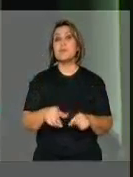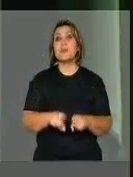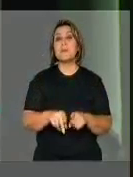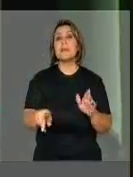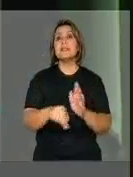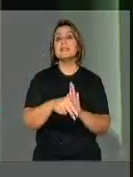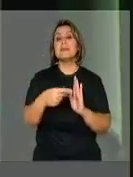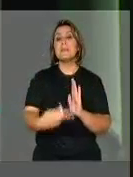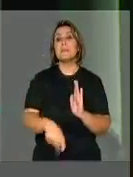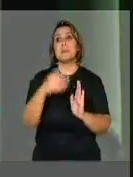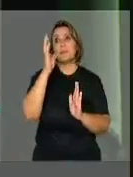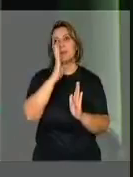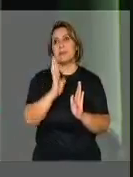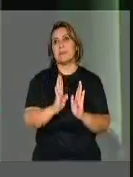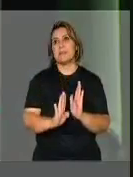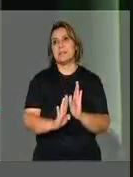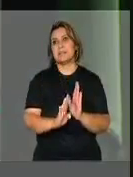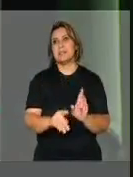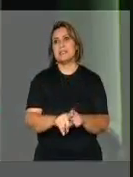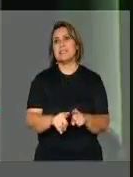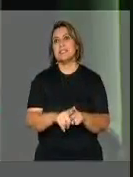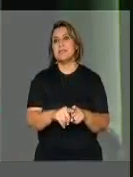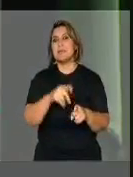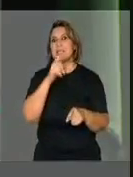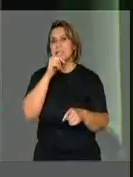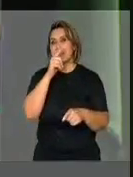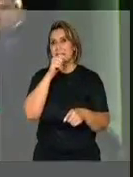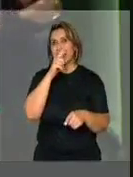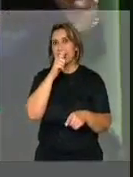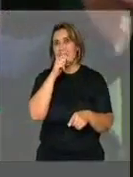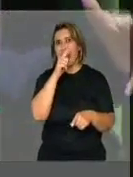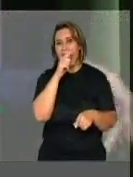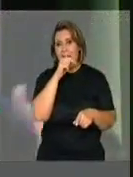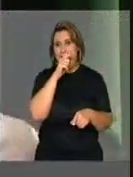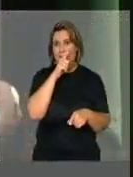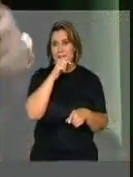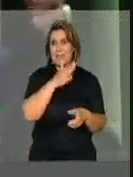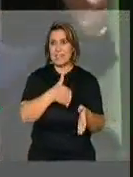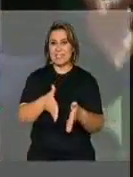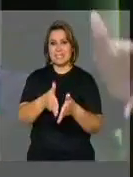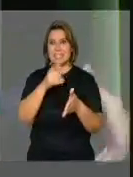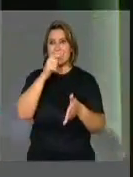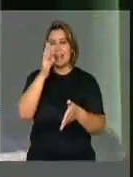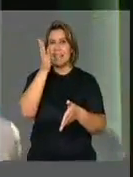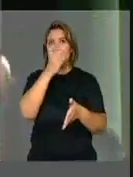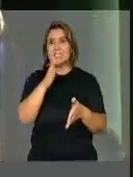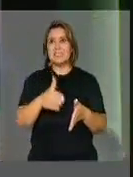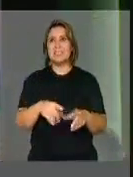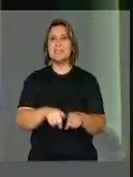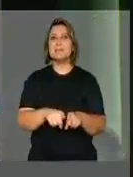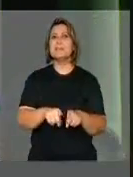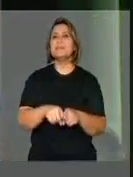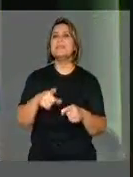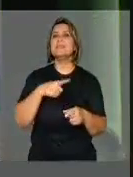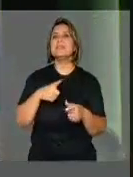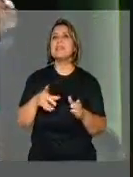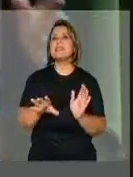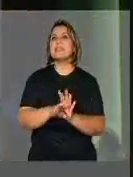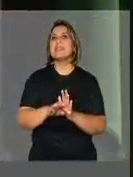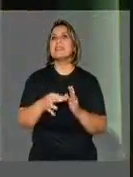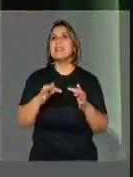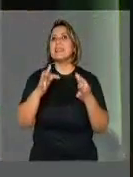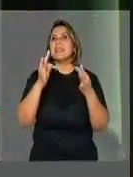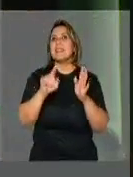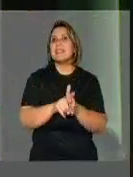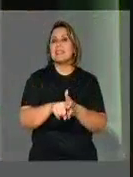ser território, é um híbrido de sistemas materiais, sistemas técnicos, sistemas